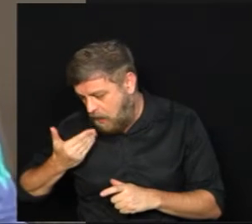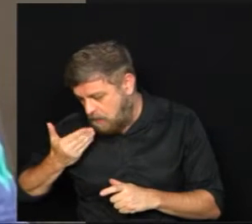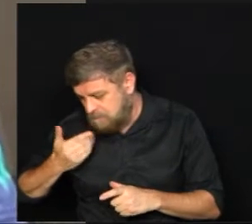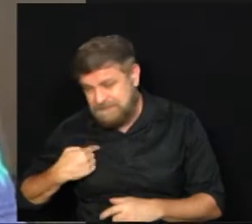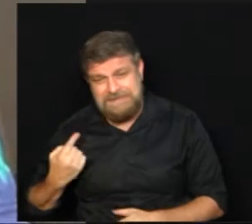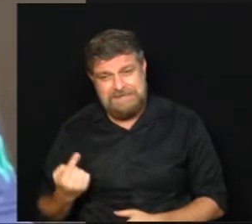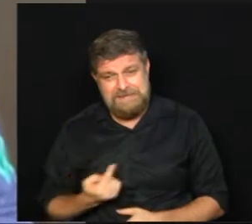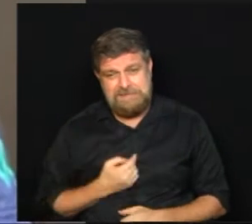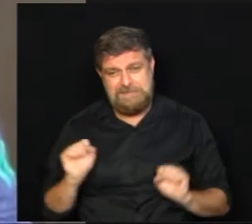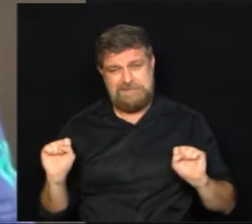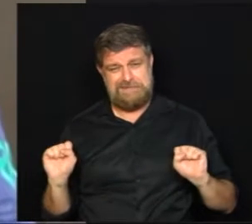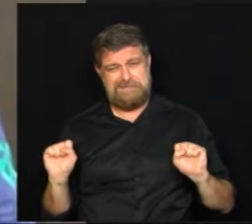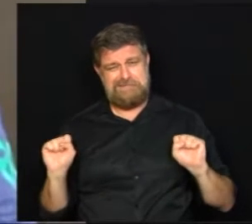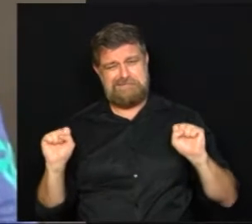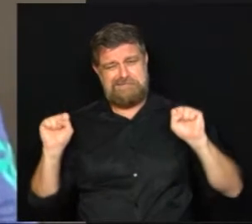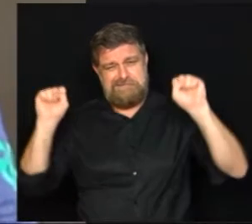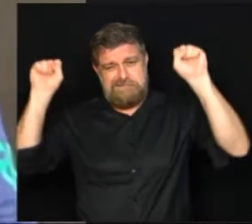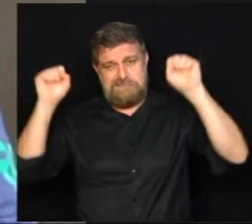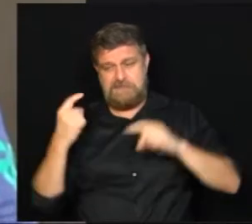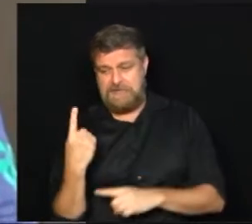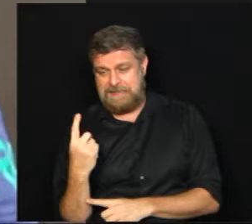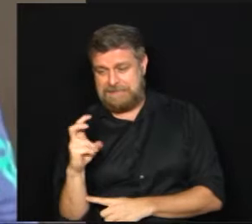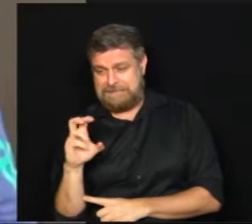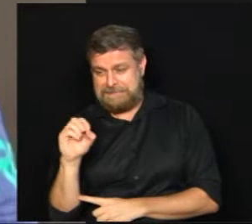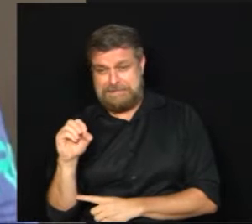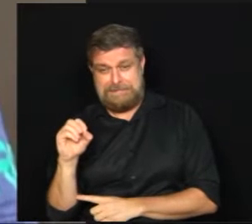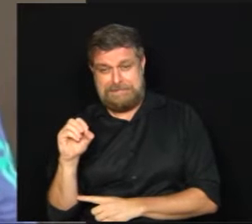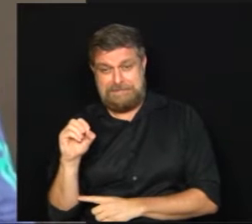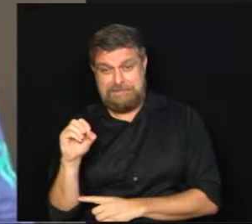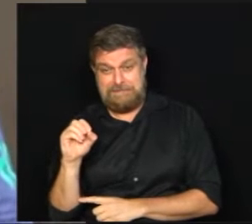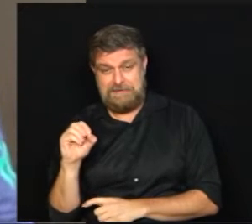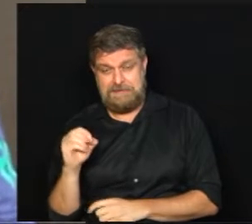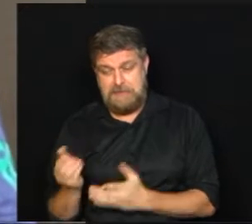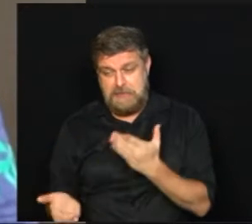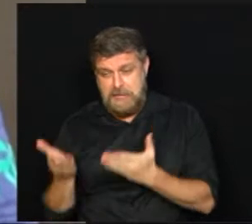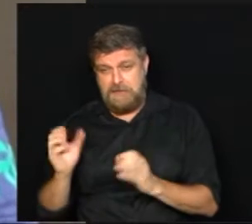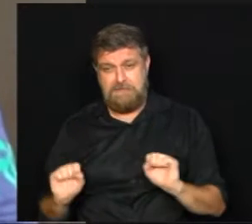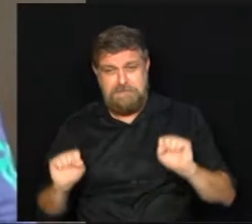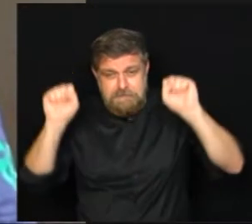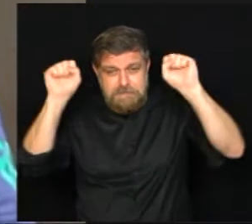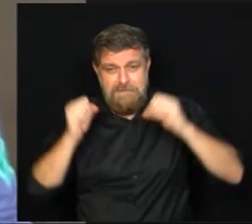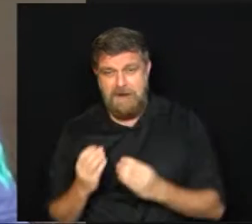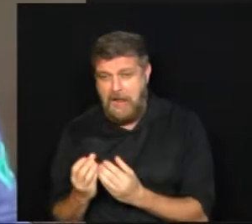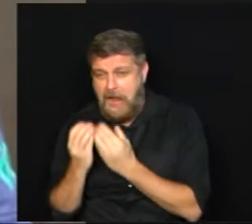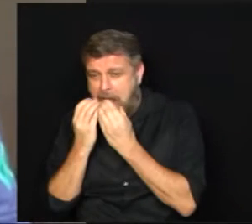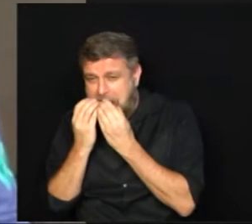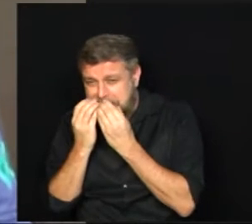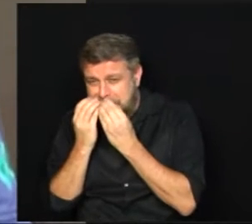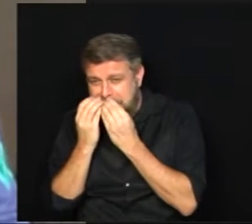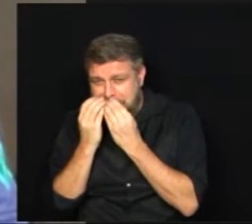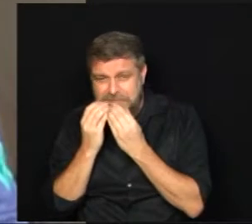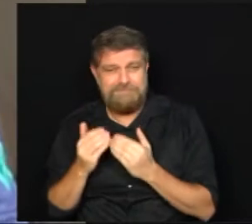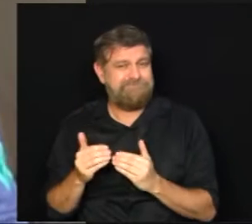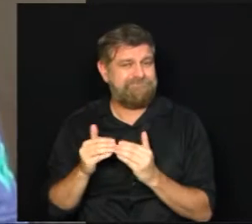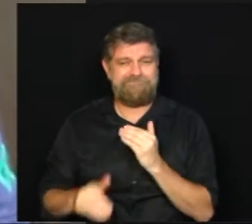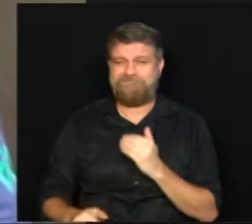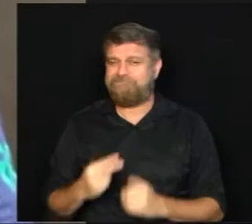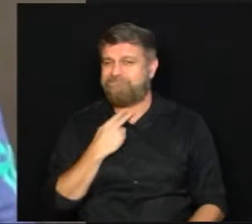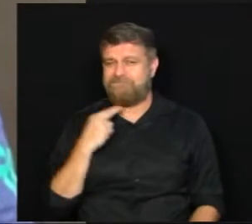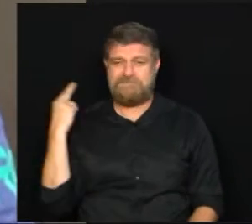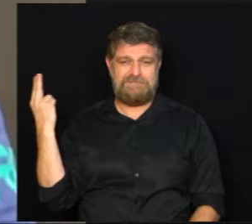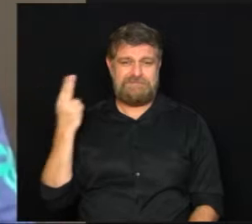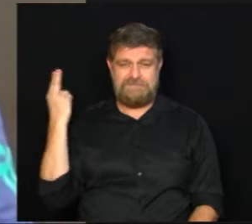for levantar 150 quilos num treino e estiver comendo hambúrguer no dia anterior, você não vai conseguir. Você